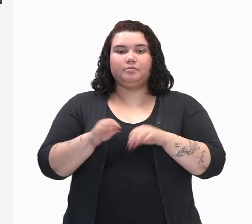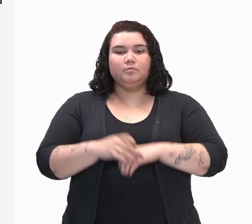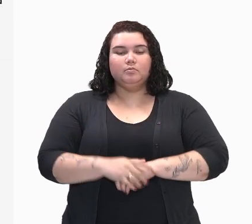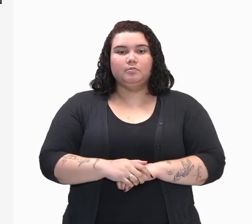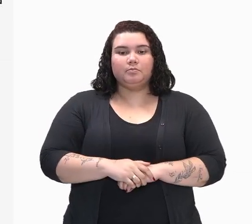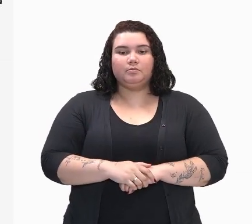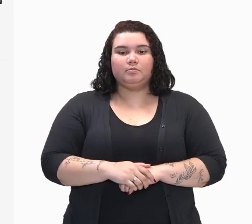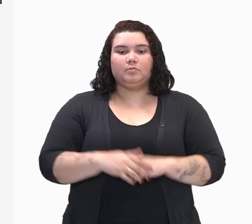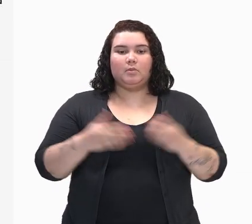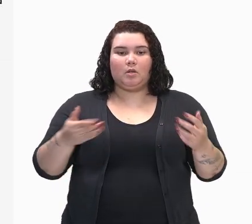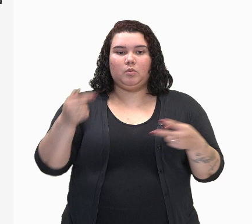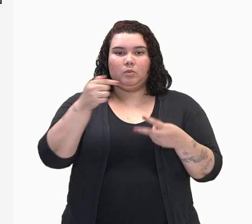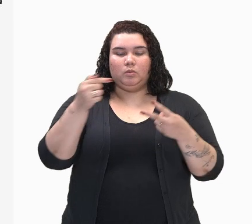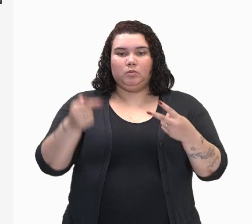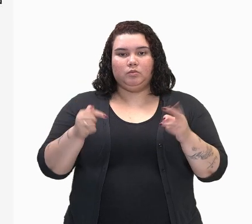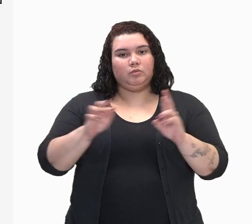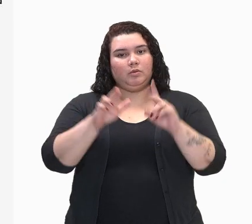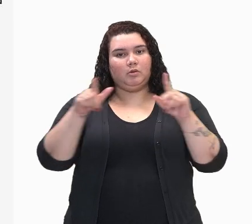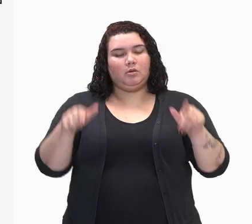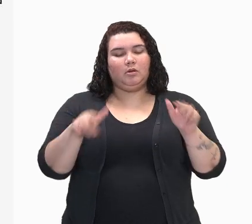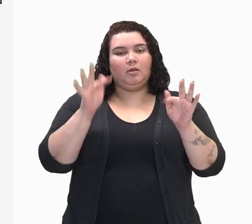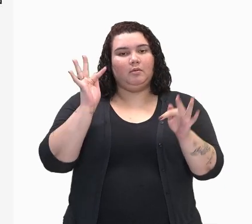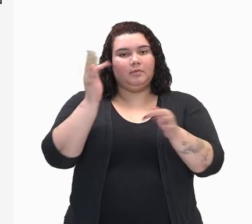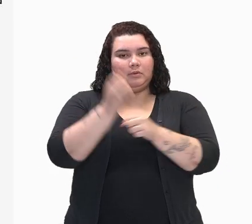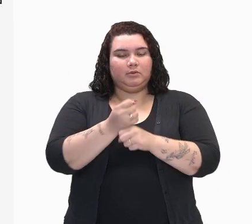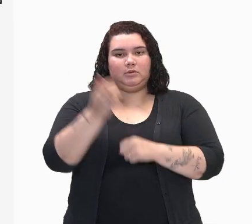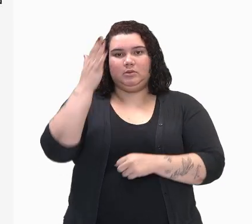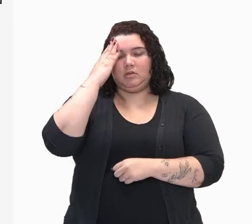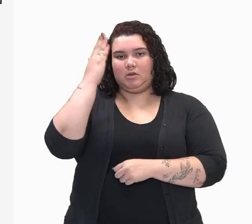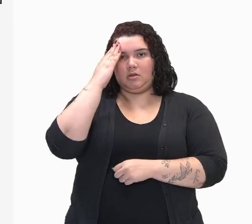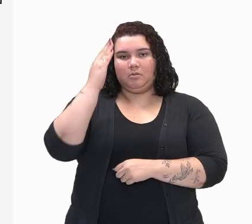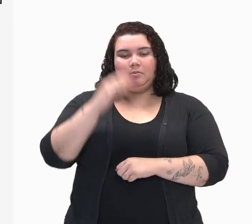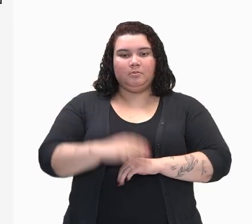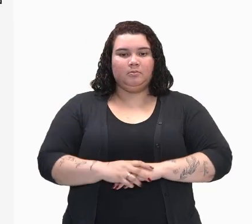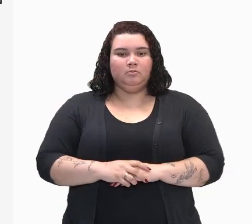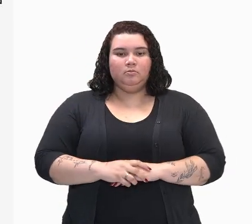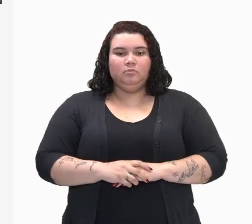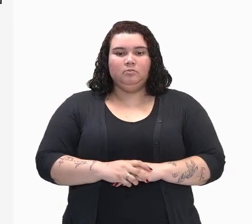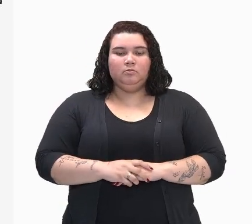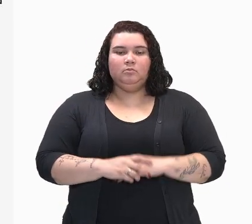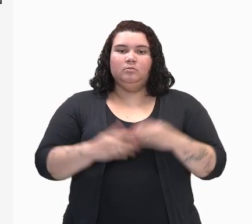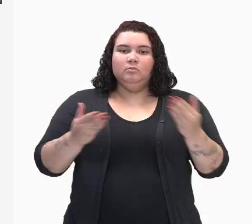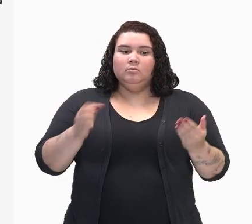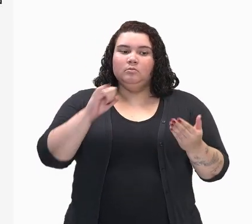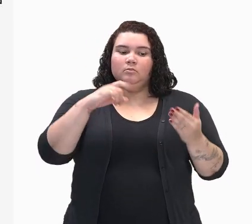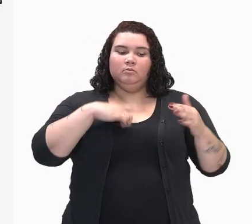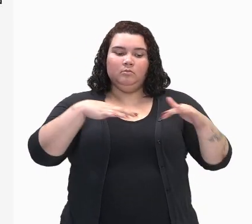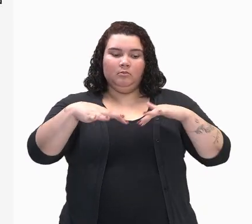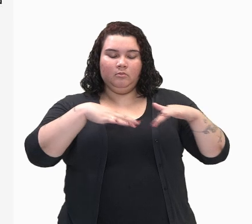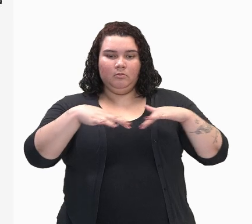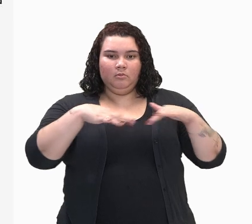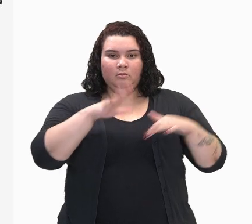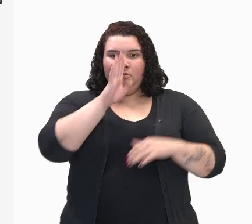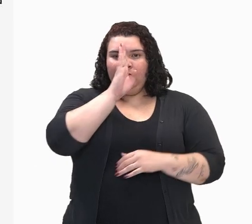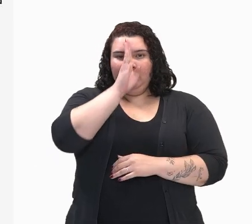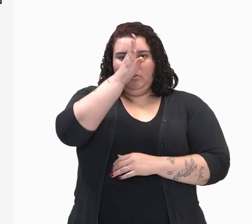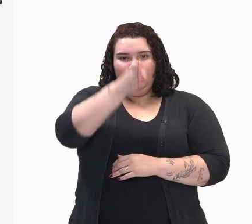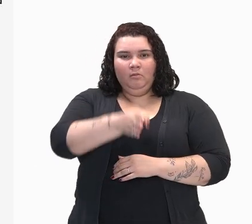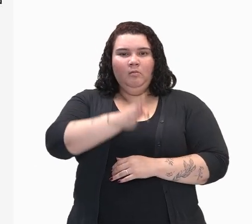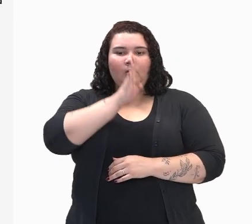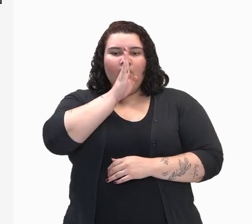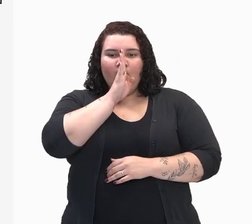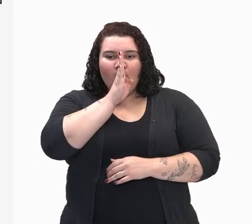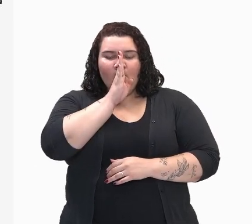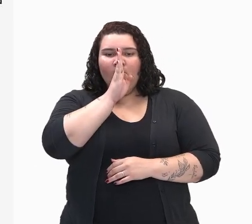Então são duas situações aí na física que a gente considera que o corpo está em repouso. Ou quando ele está em movimento retilíneo e uniforme,